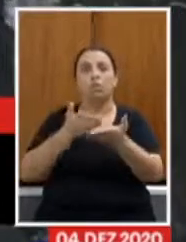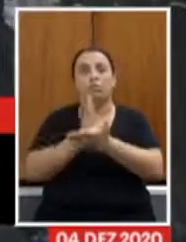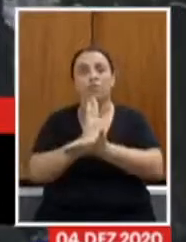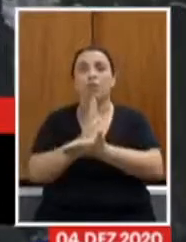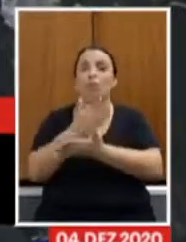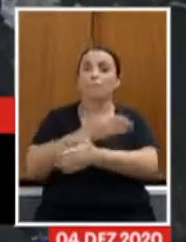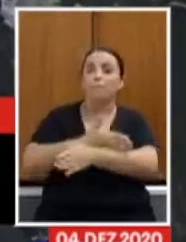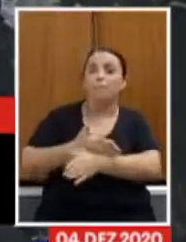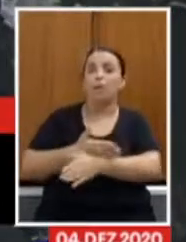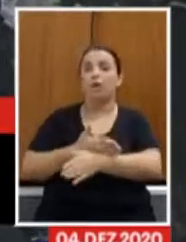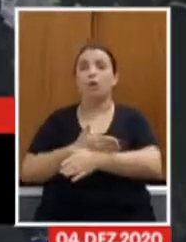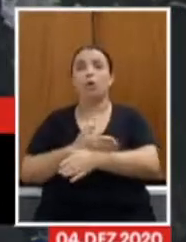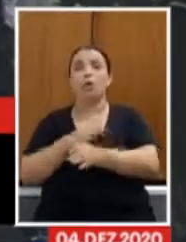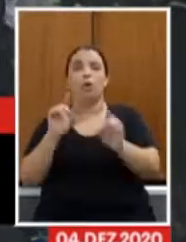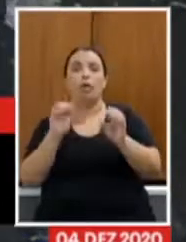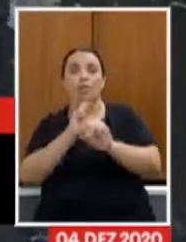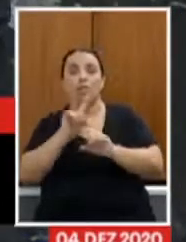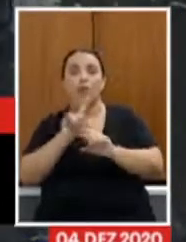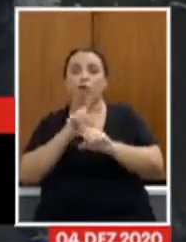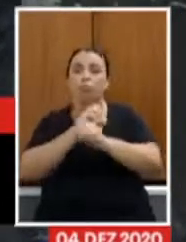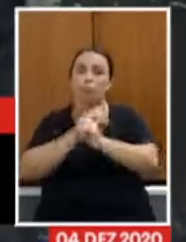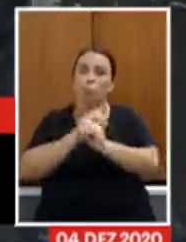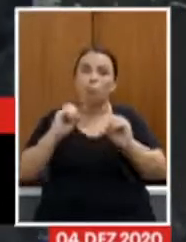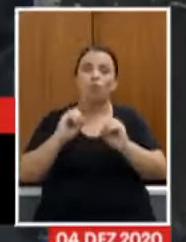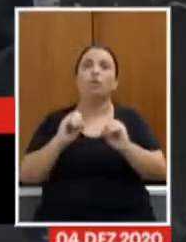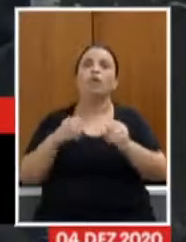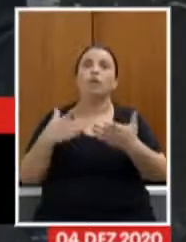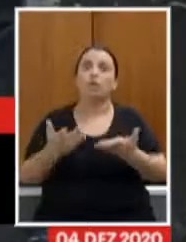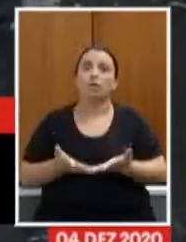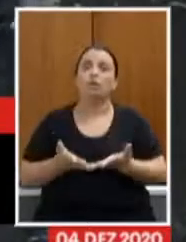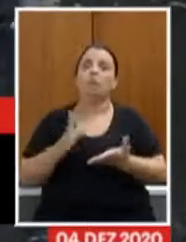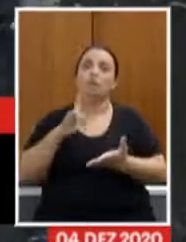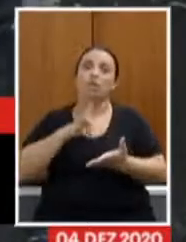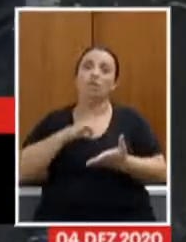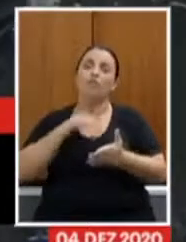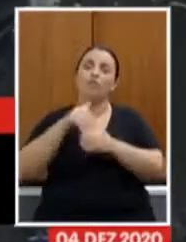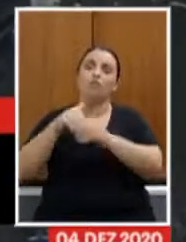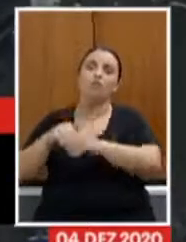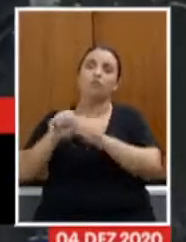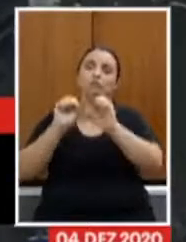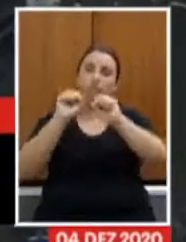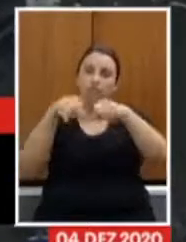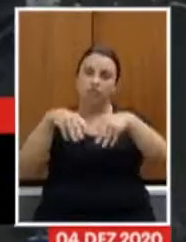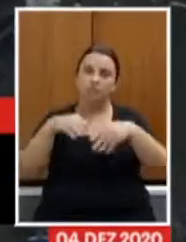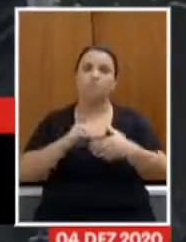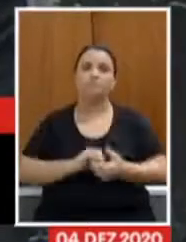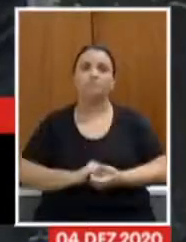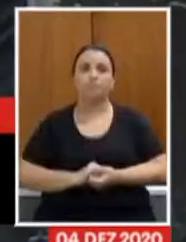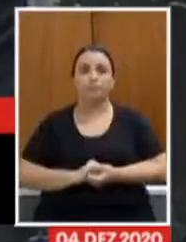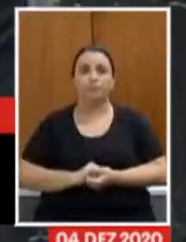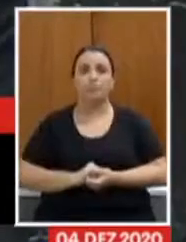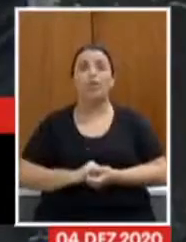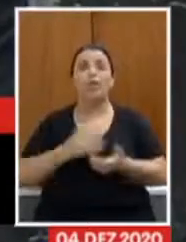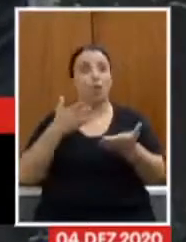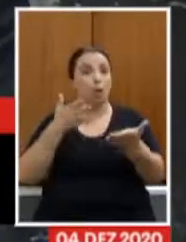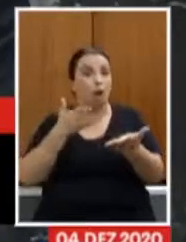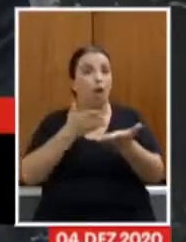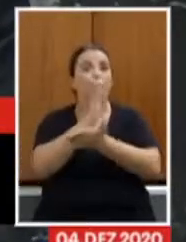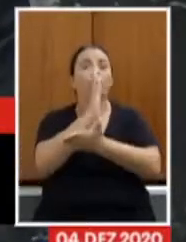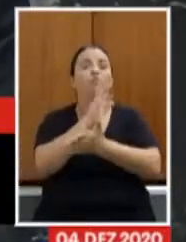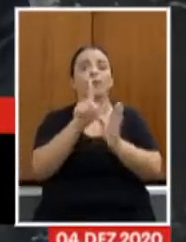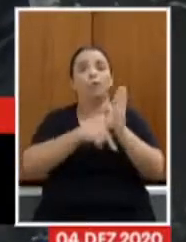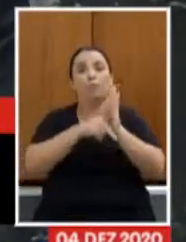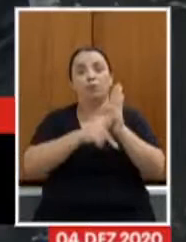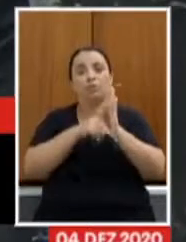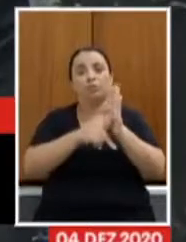branco. Registre o voto sim do deputado Raul Belém. Portanto, está aprovado o projeto,